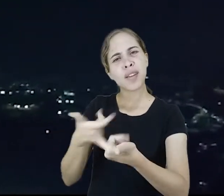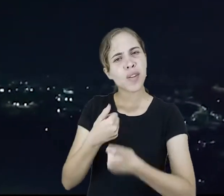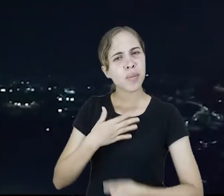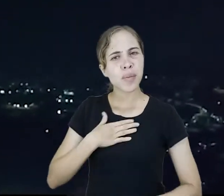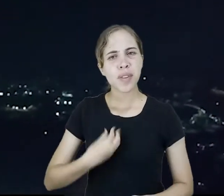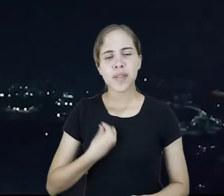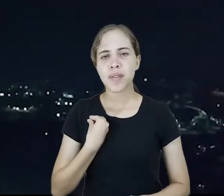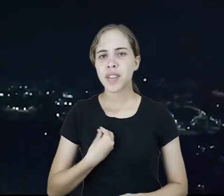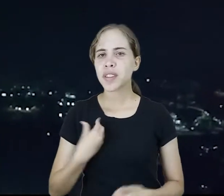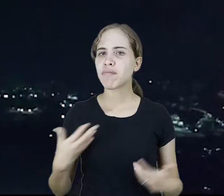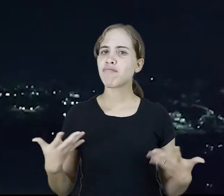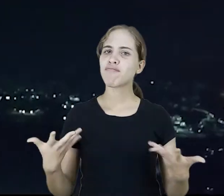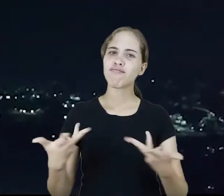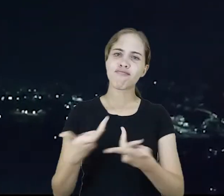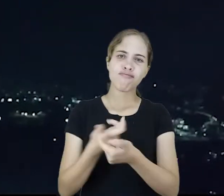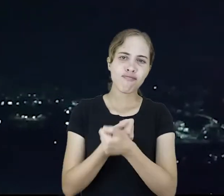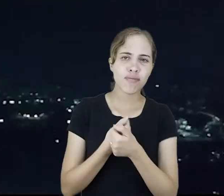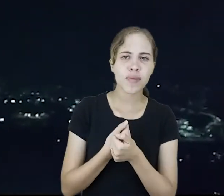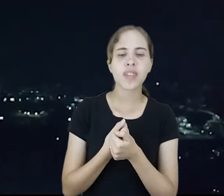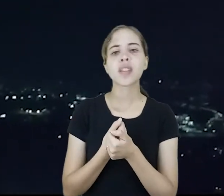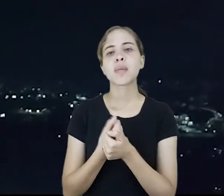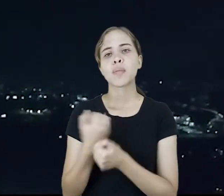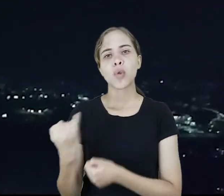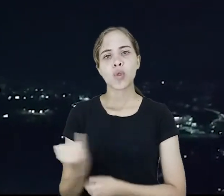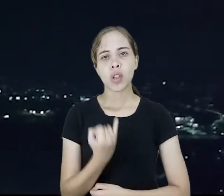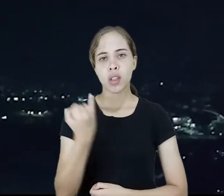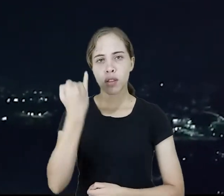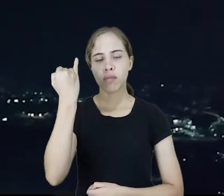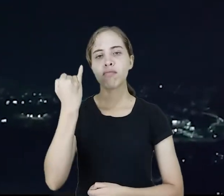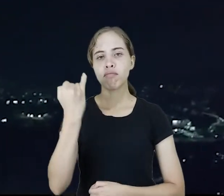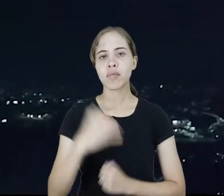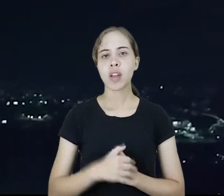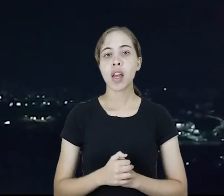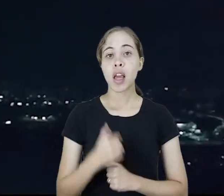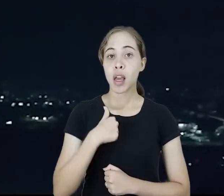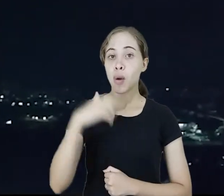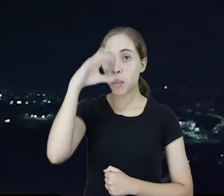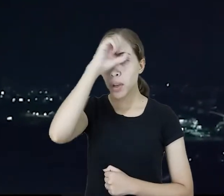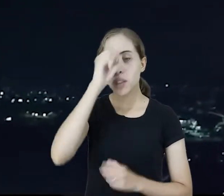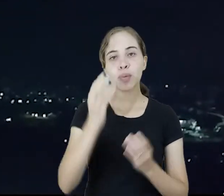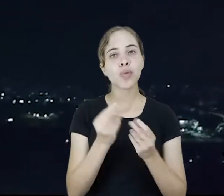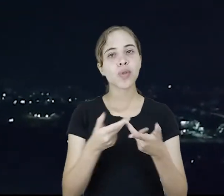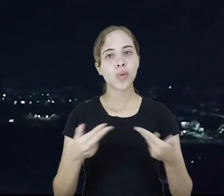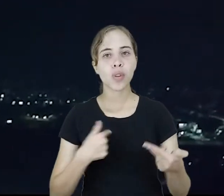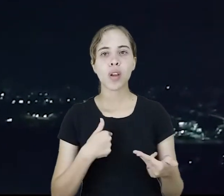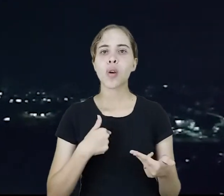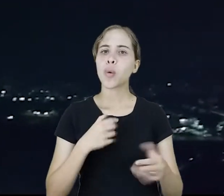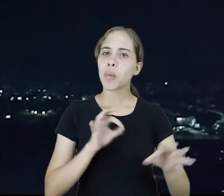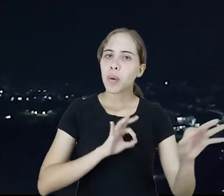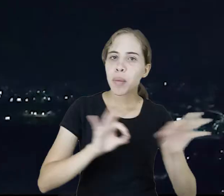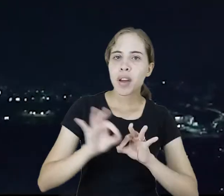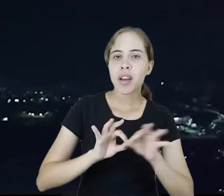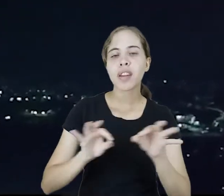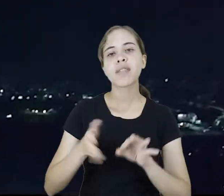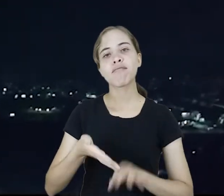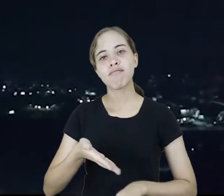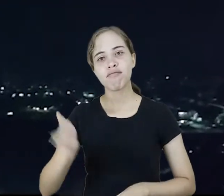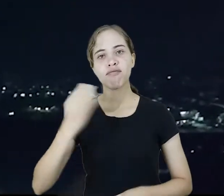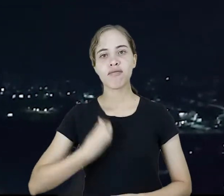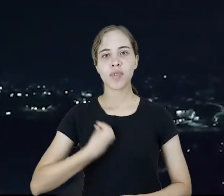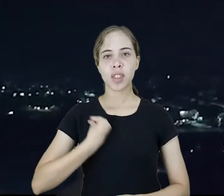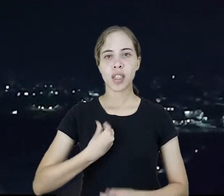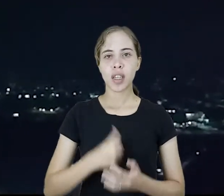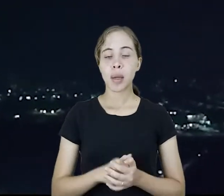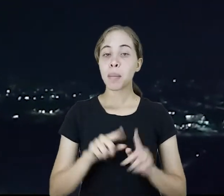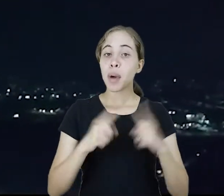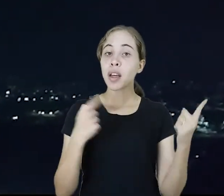momento mágico, foi um momento sagrado. Eu pude aprender muitas coisas e me preparar para toda a minha vida. Mas